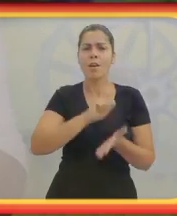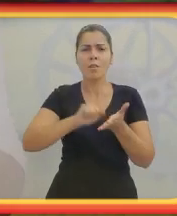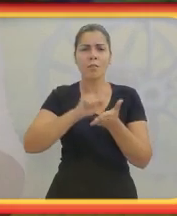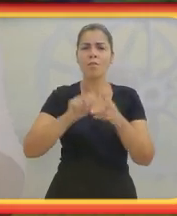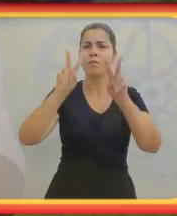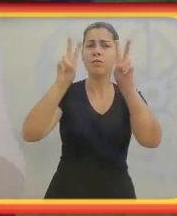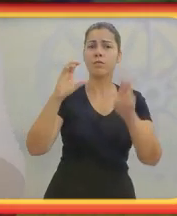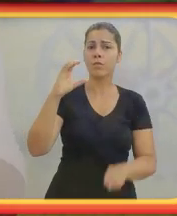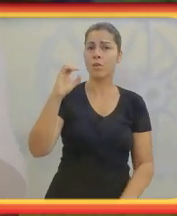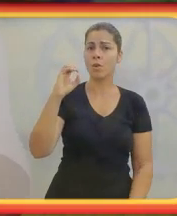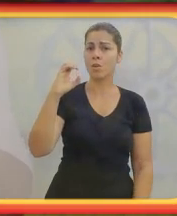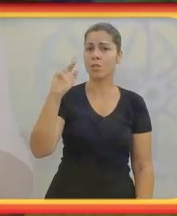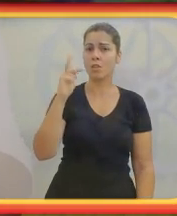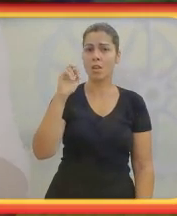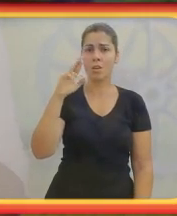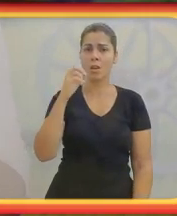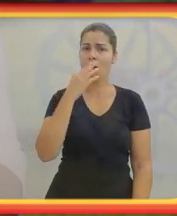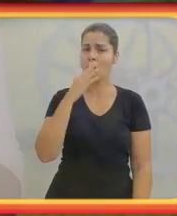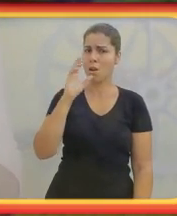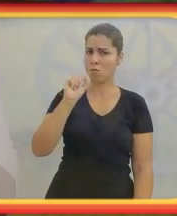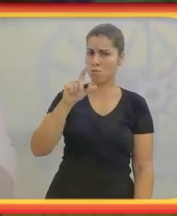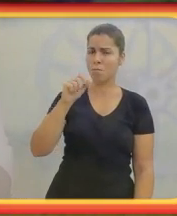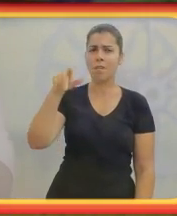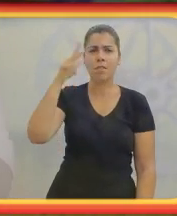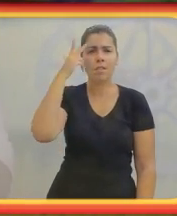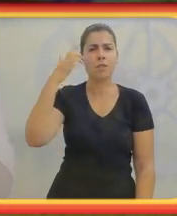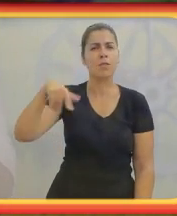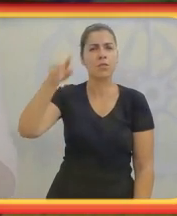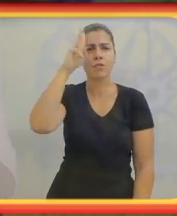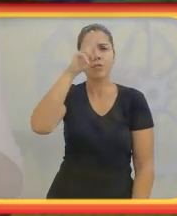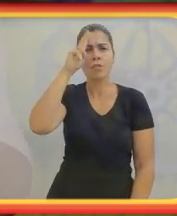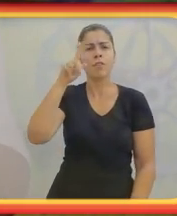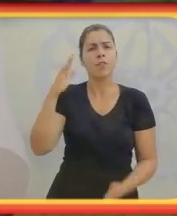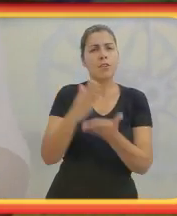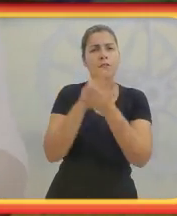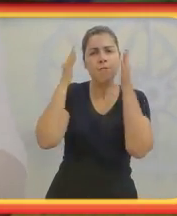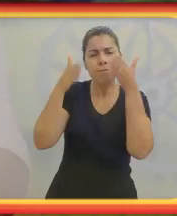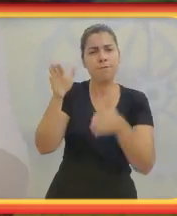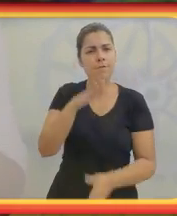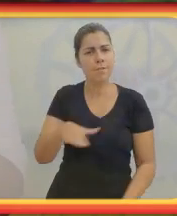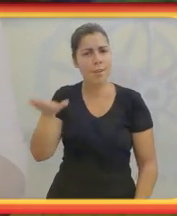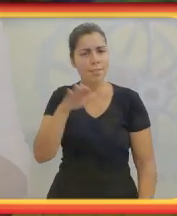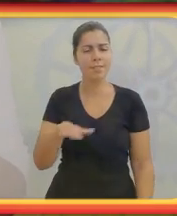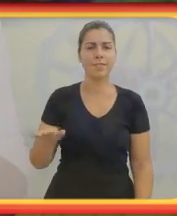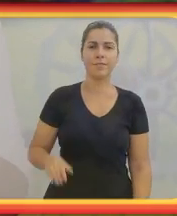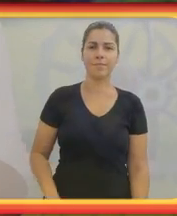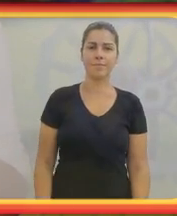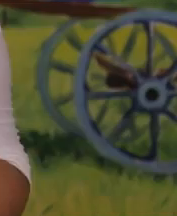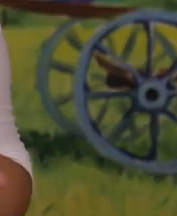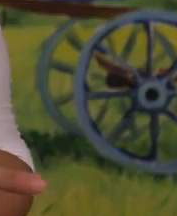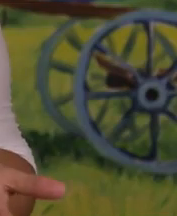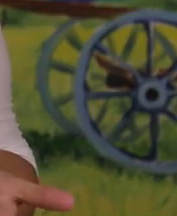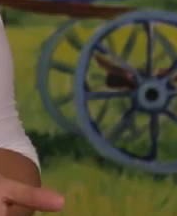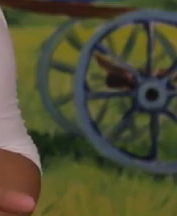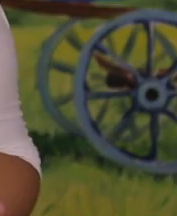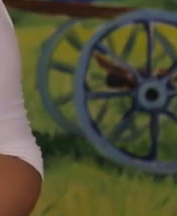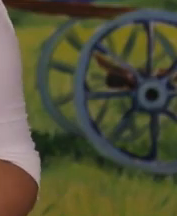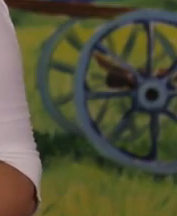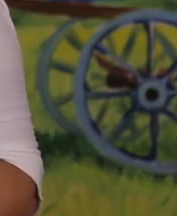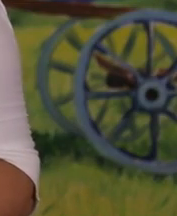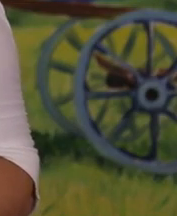dessa autora. É o Cocheiro Azul. Naturalmente, essa história, esse livro, é dedicado às crianças. Por